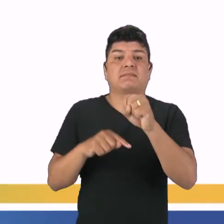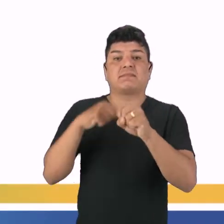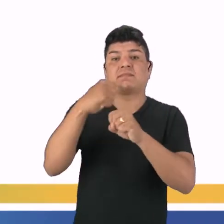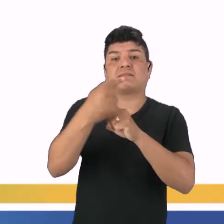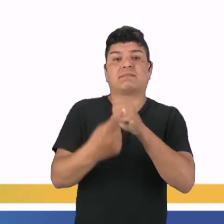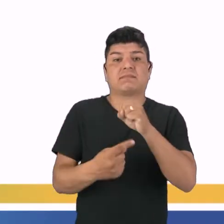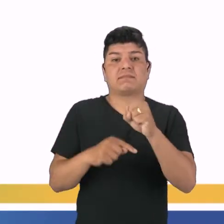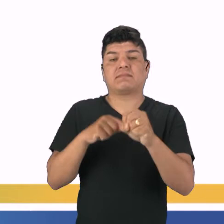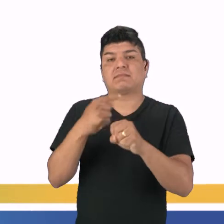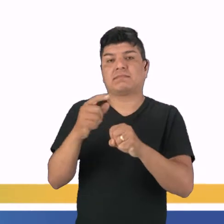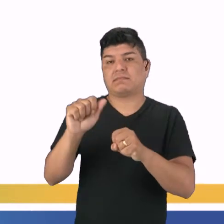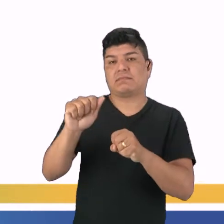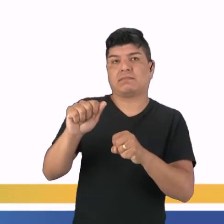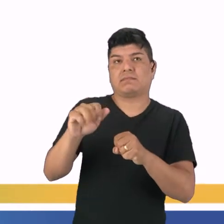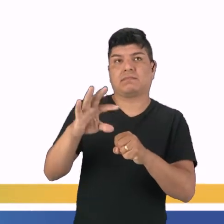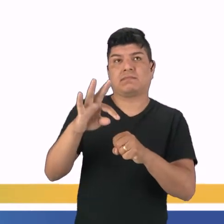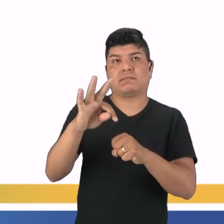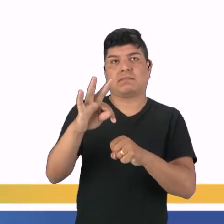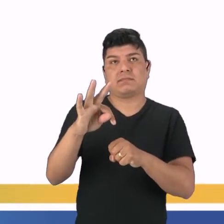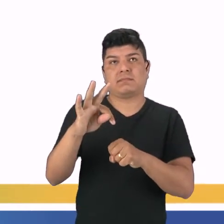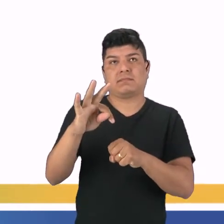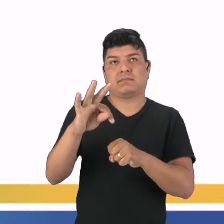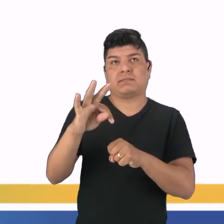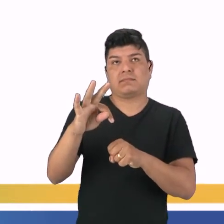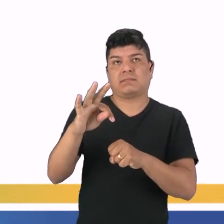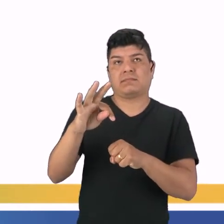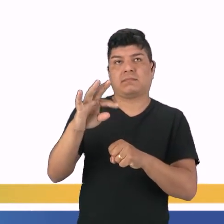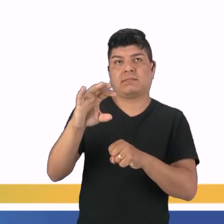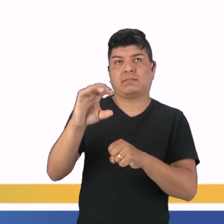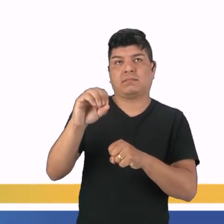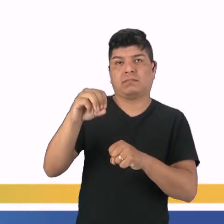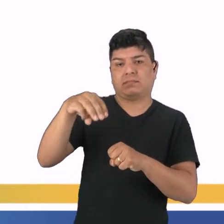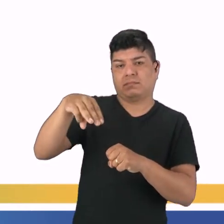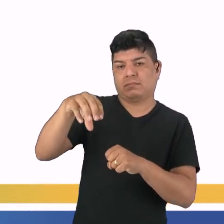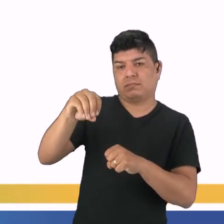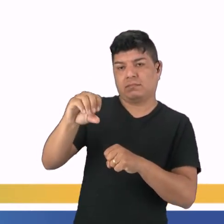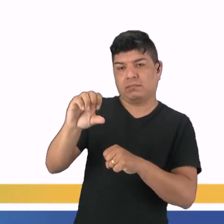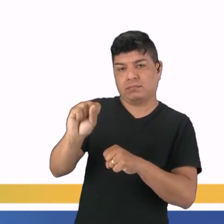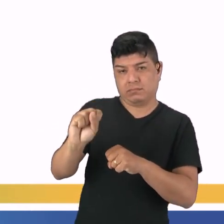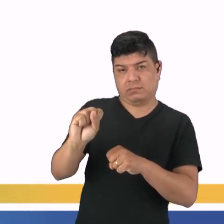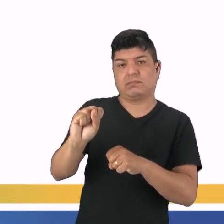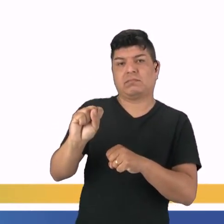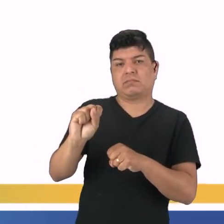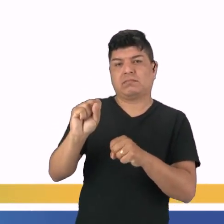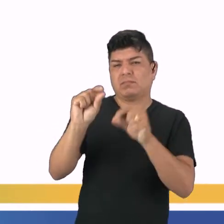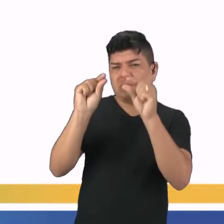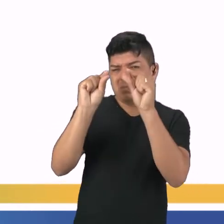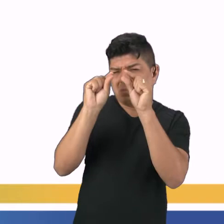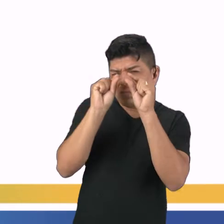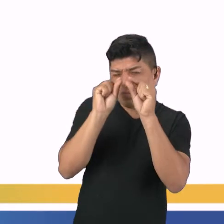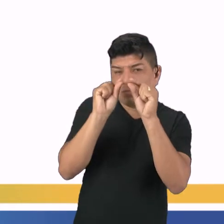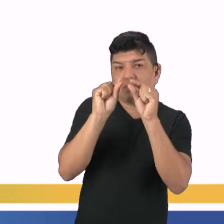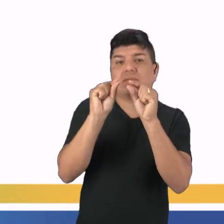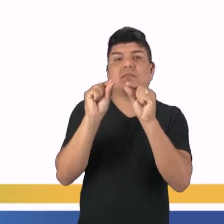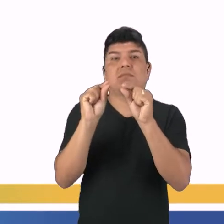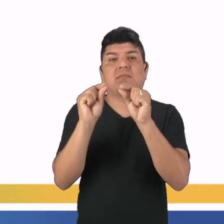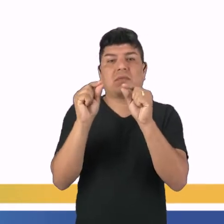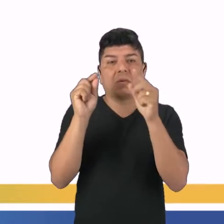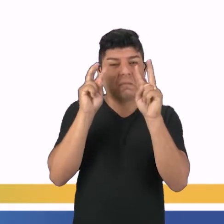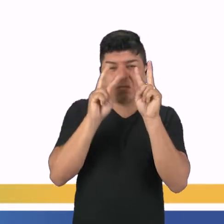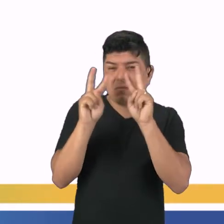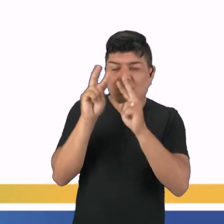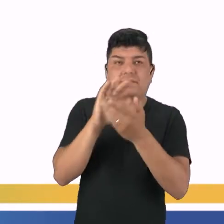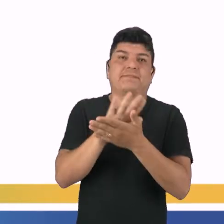esses átomos, professora? São partículas muito, mas muito, muito pequenas, que não dá